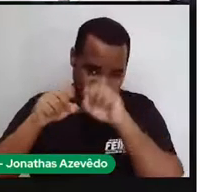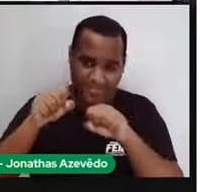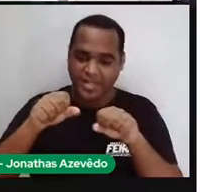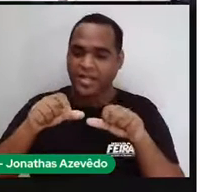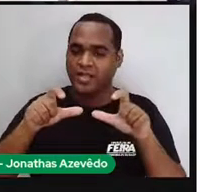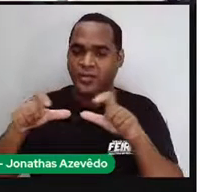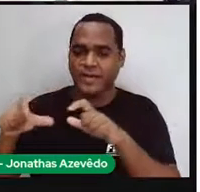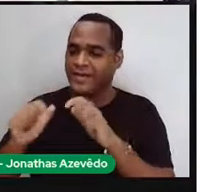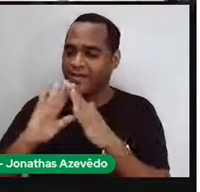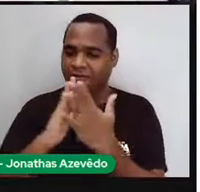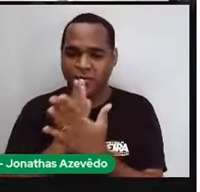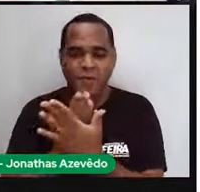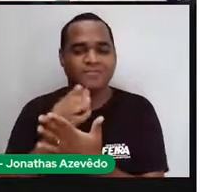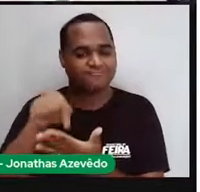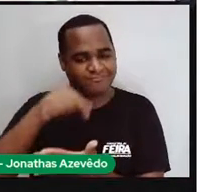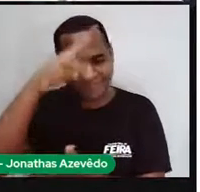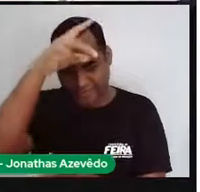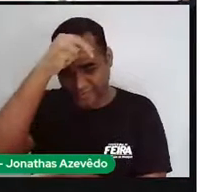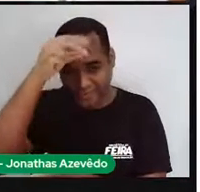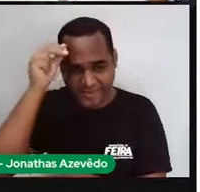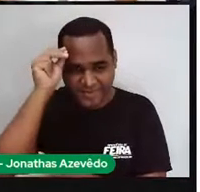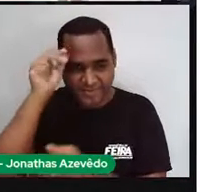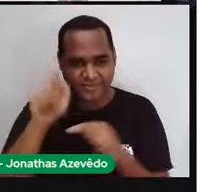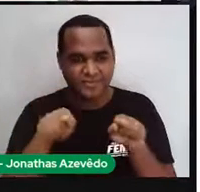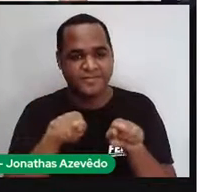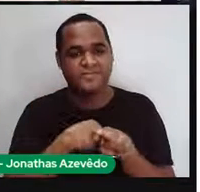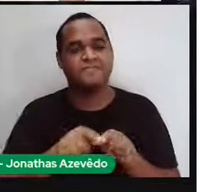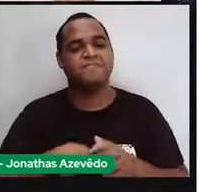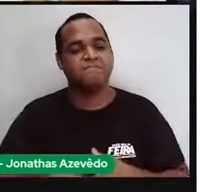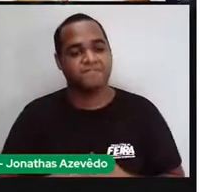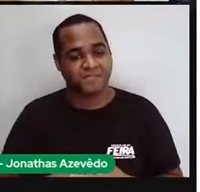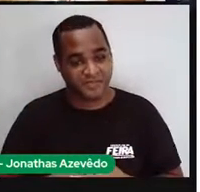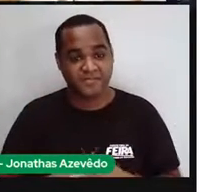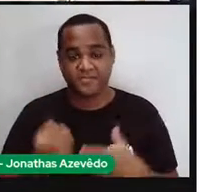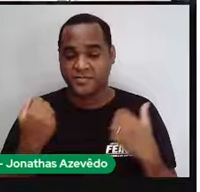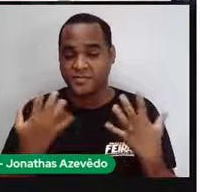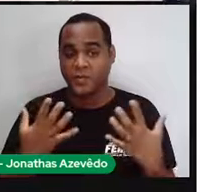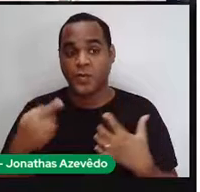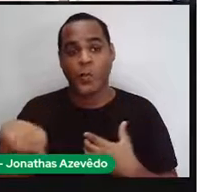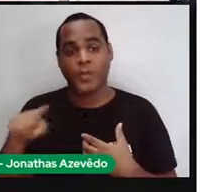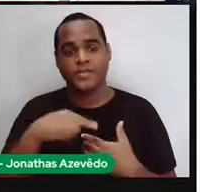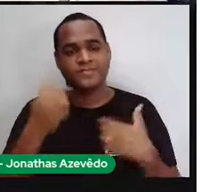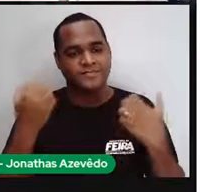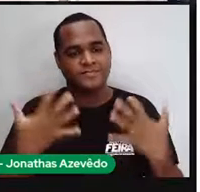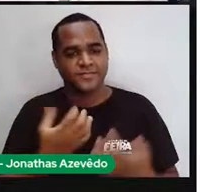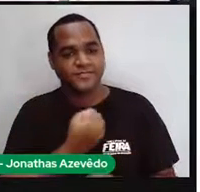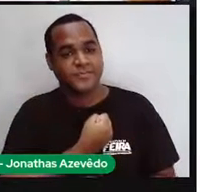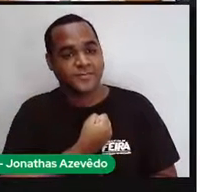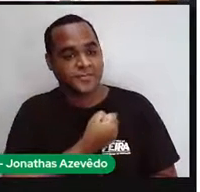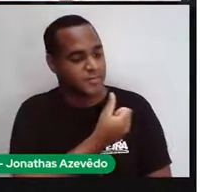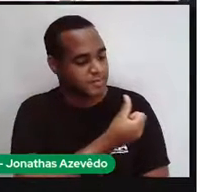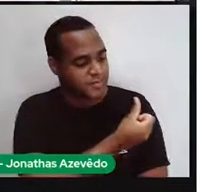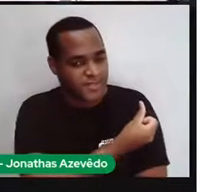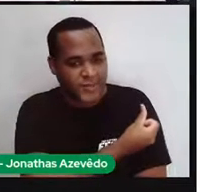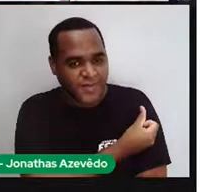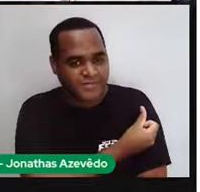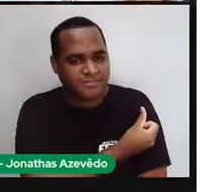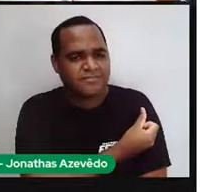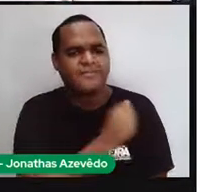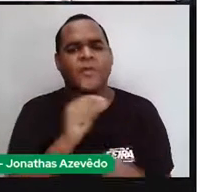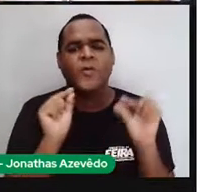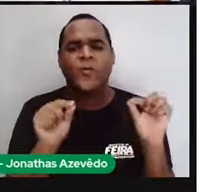municipais Pois é e aí o que é que nós temos para essa aula do 6º ano que é que nós vamos